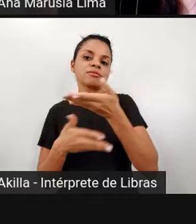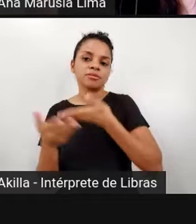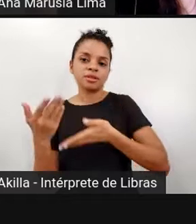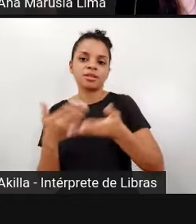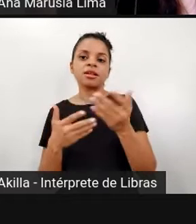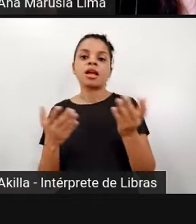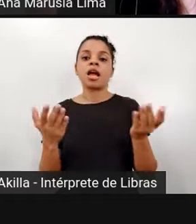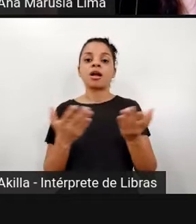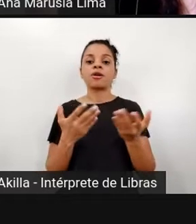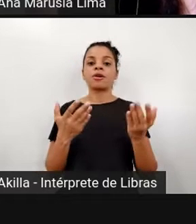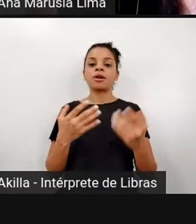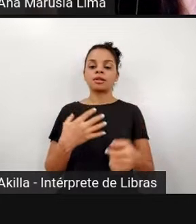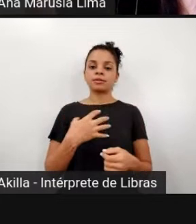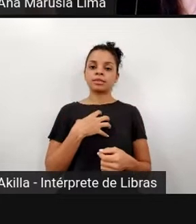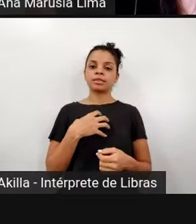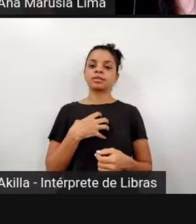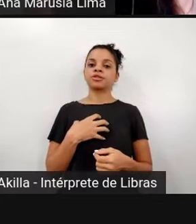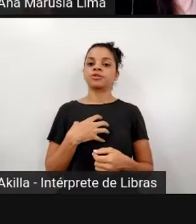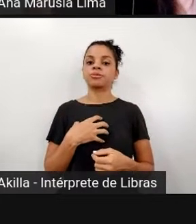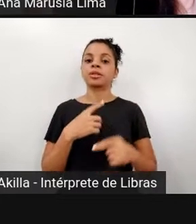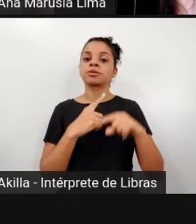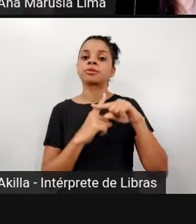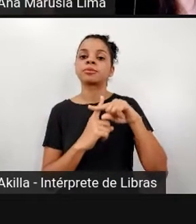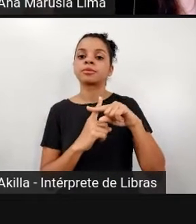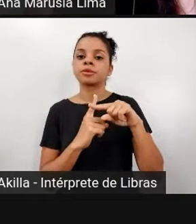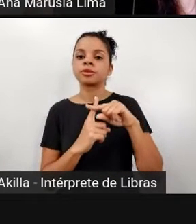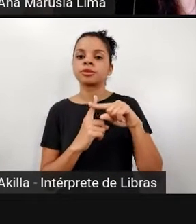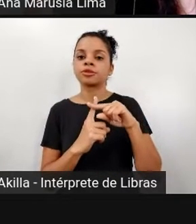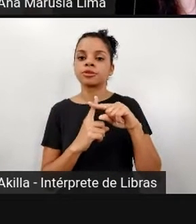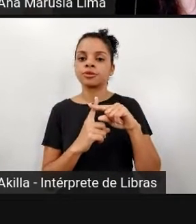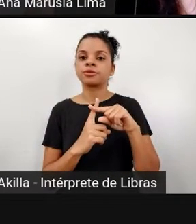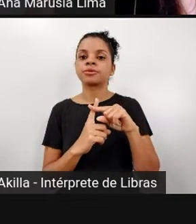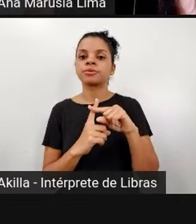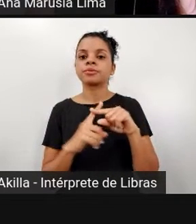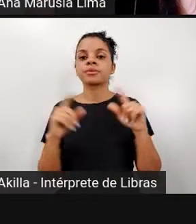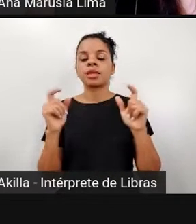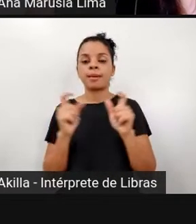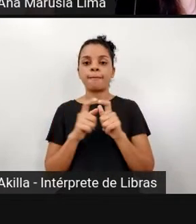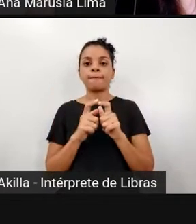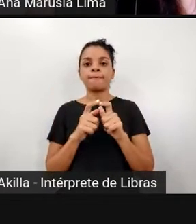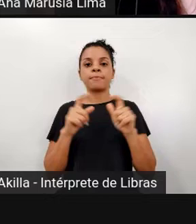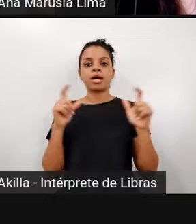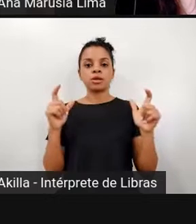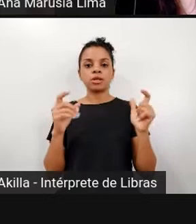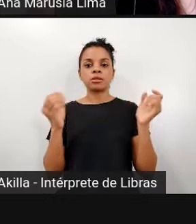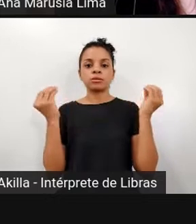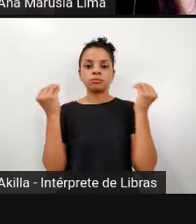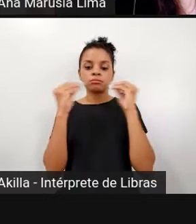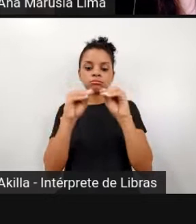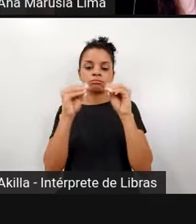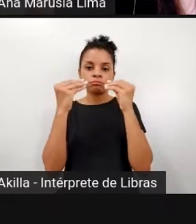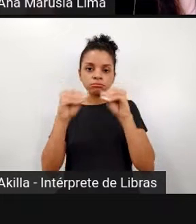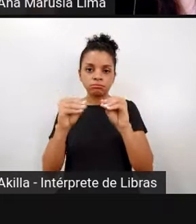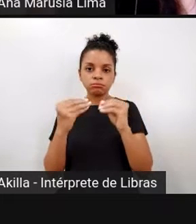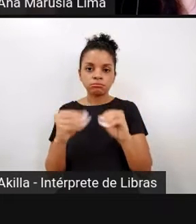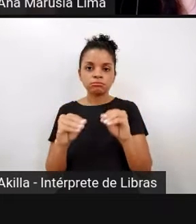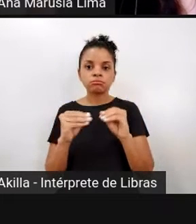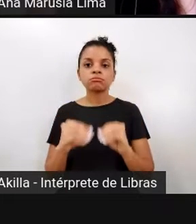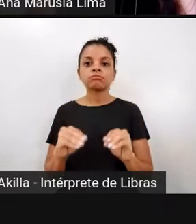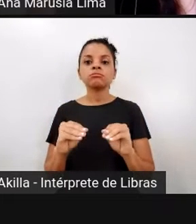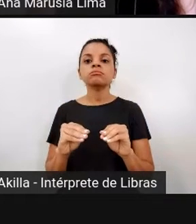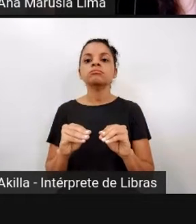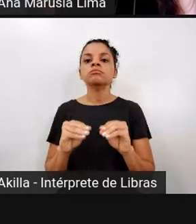sentimento positivo. A grande maioria dos comentários, tanto no portal Plenarinho quanto na conta da Câmara no TikTok, é de